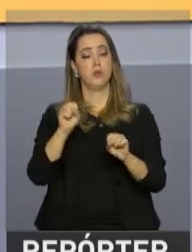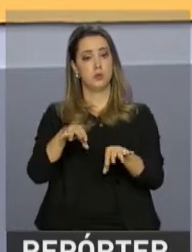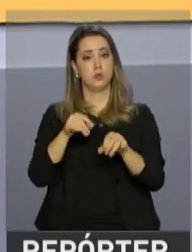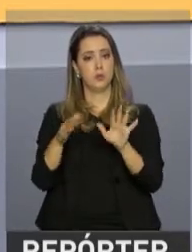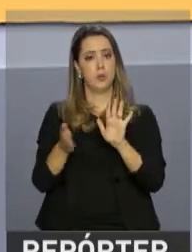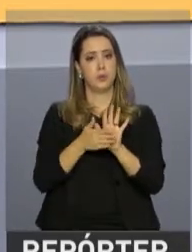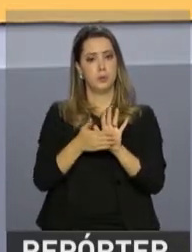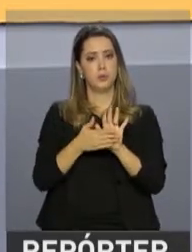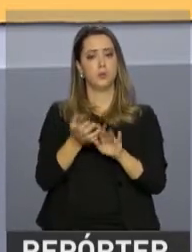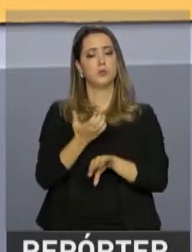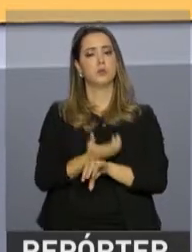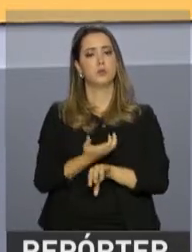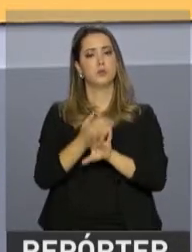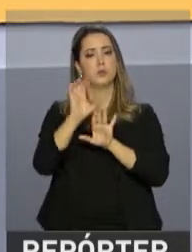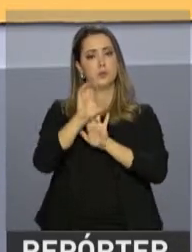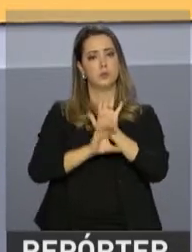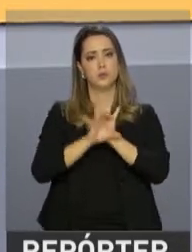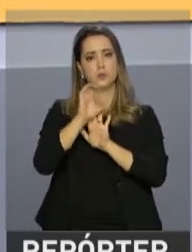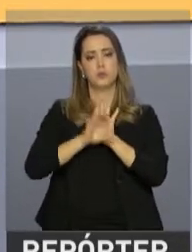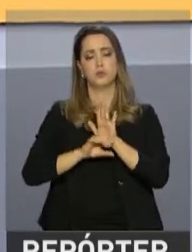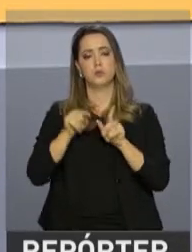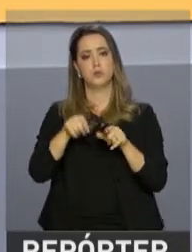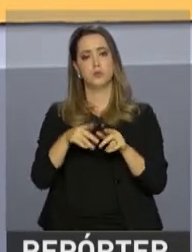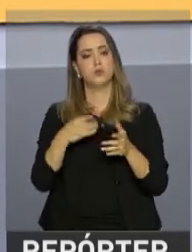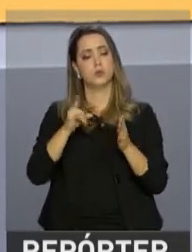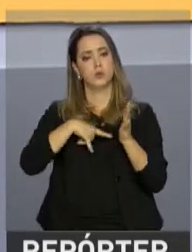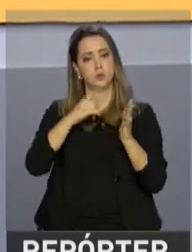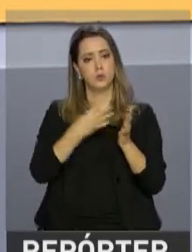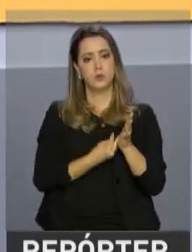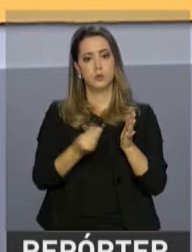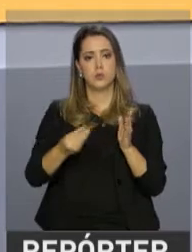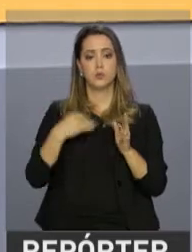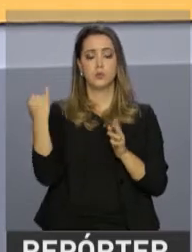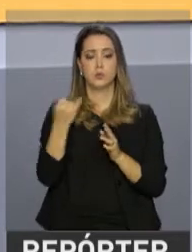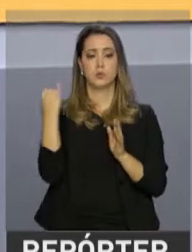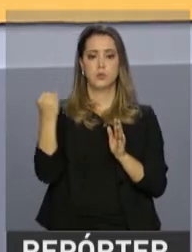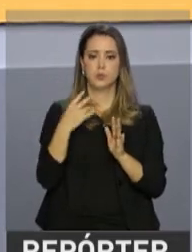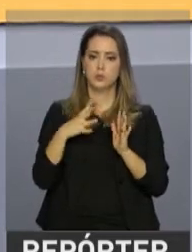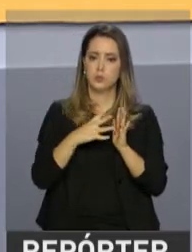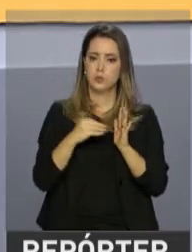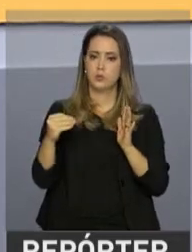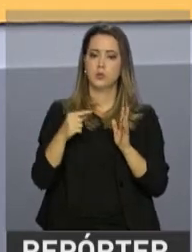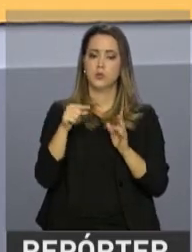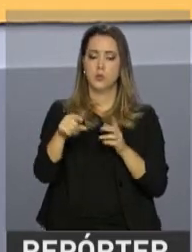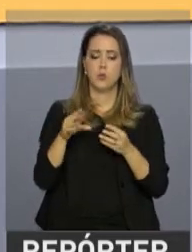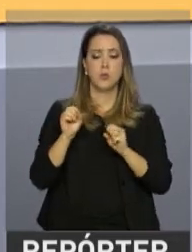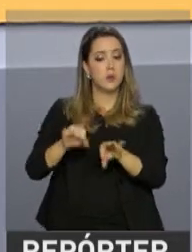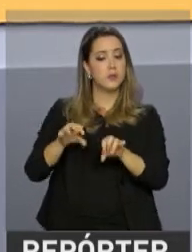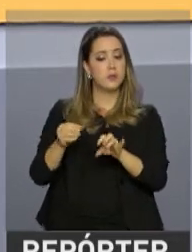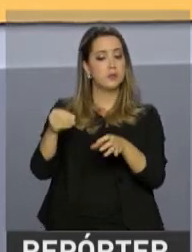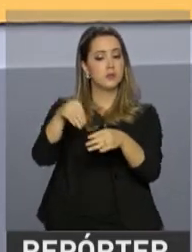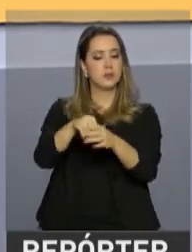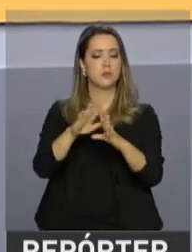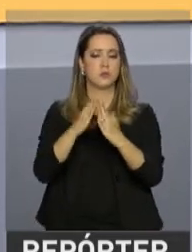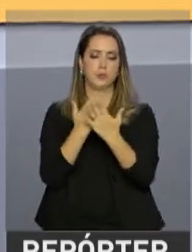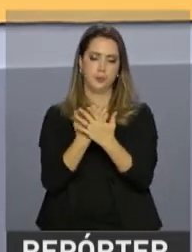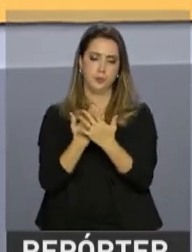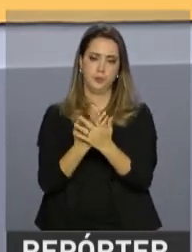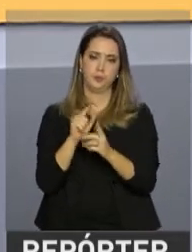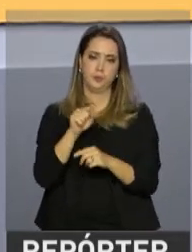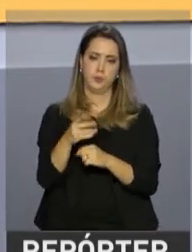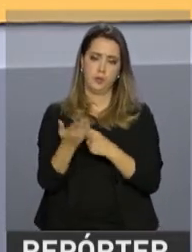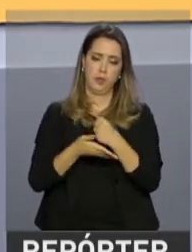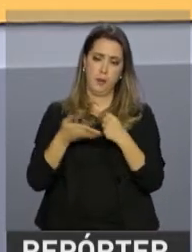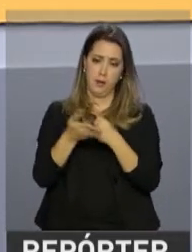de base nacional comum curricular documento que vai servir de referência para aquilo que vai ser ensinado nos colégios a